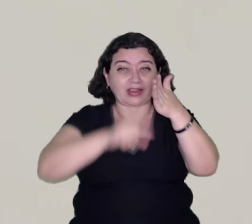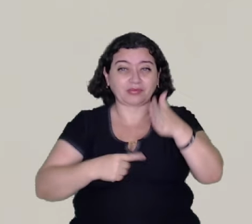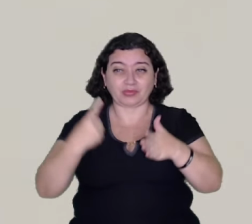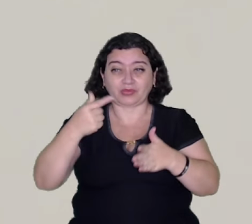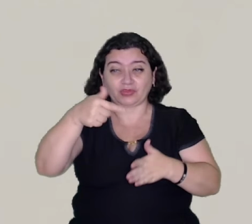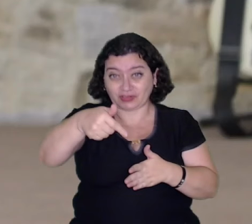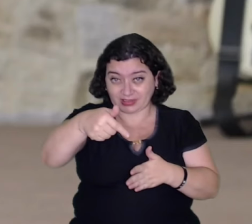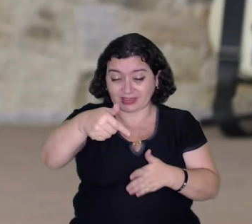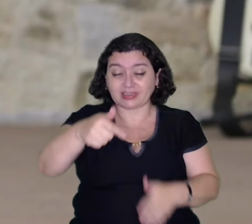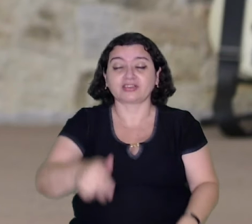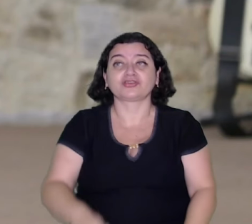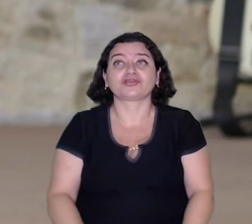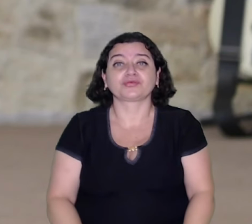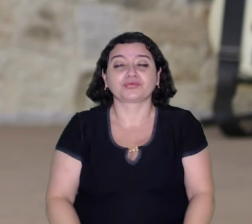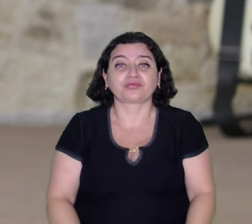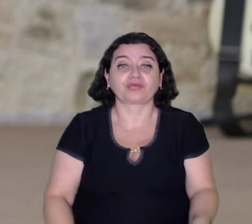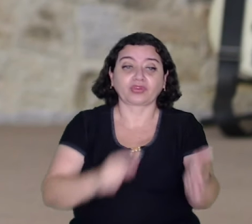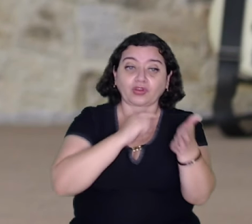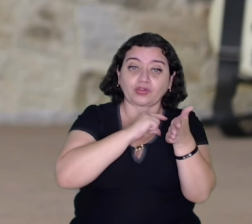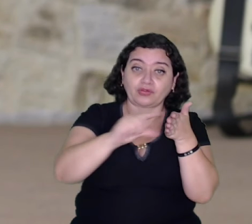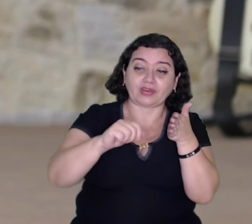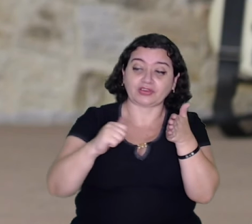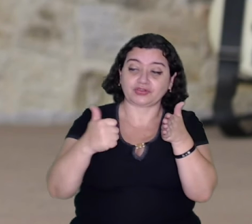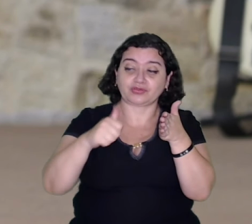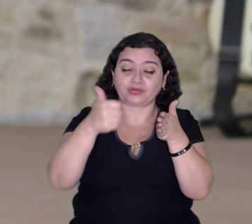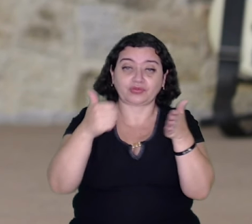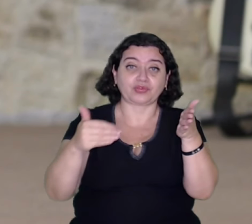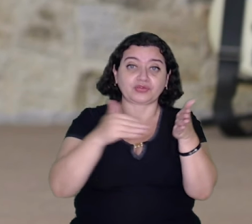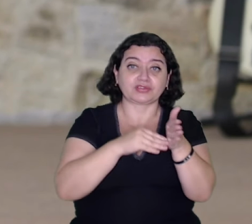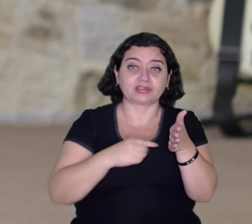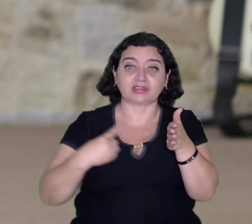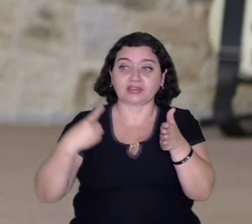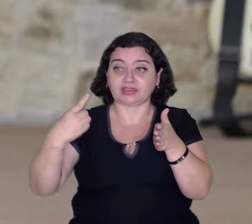17, do versículo 11 ao versículo